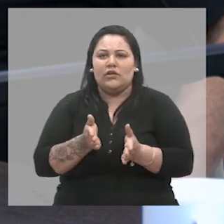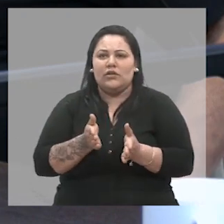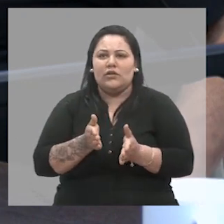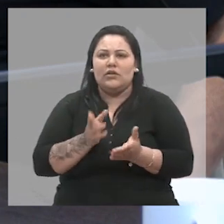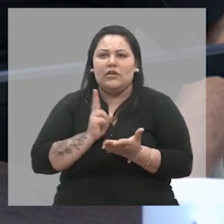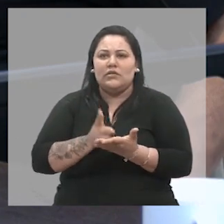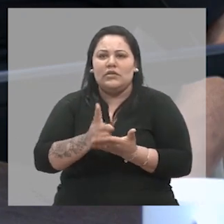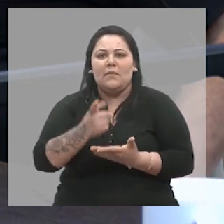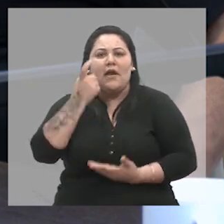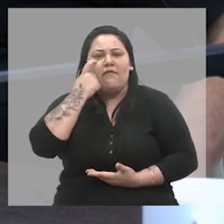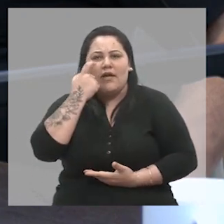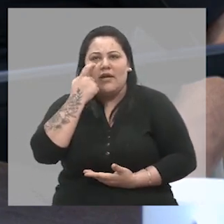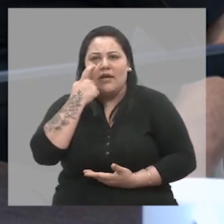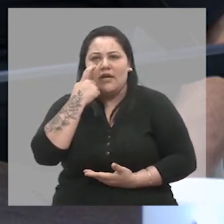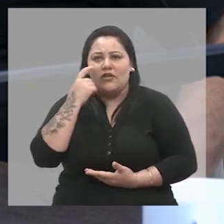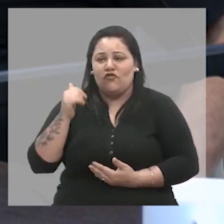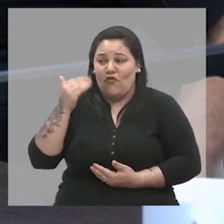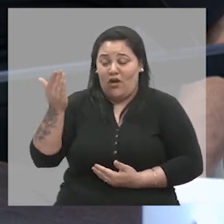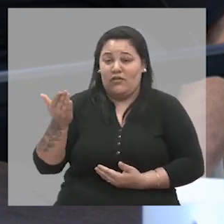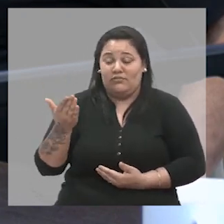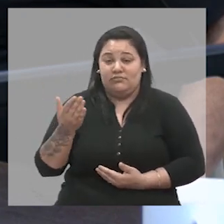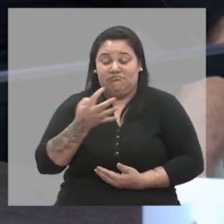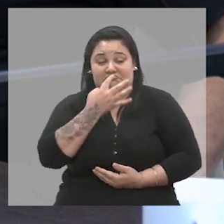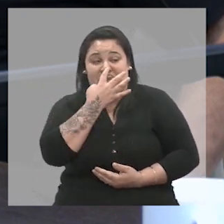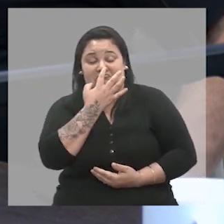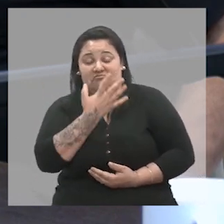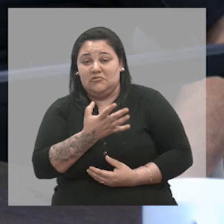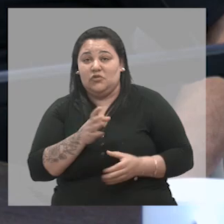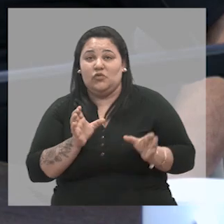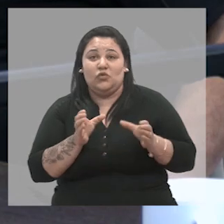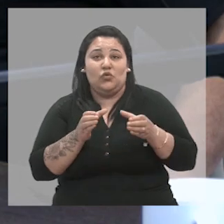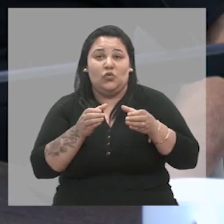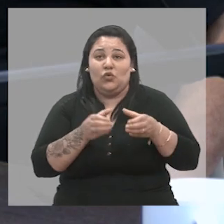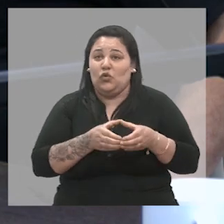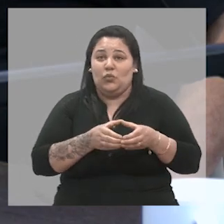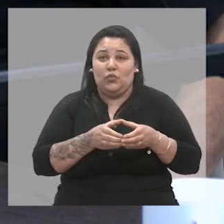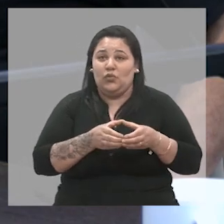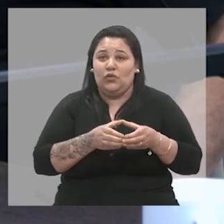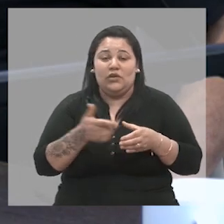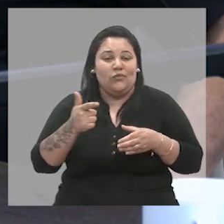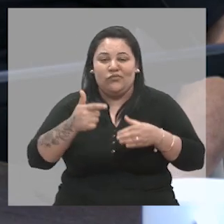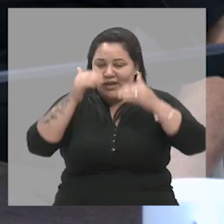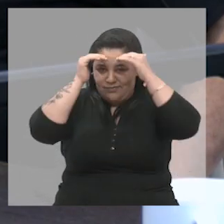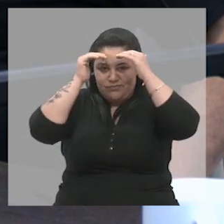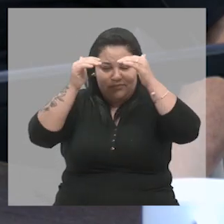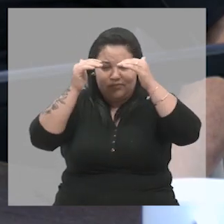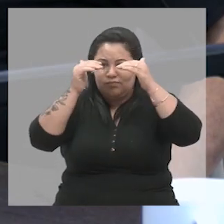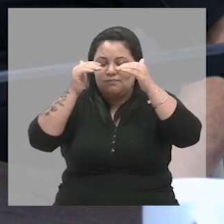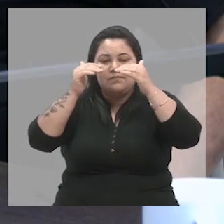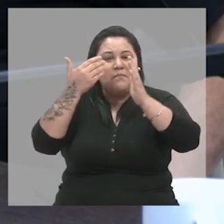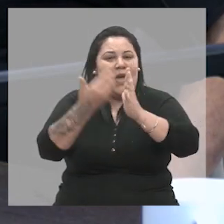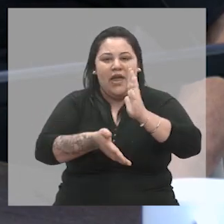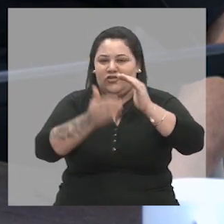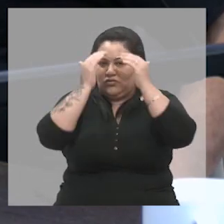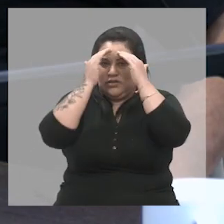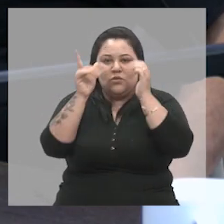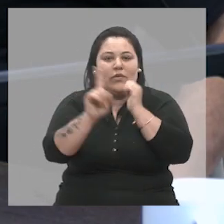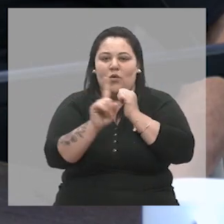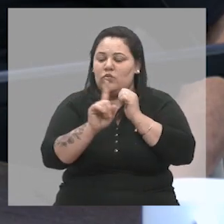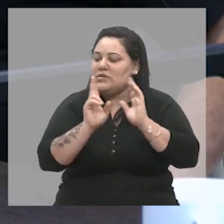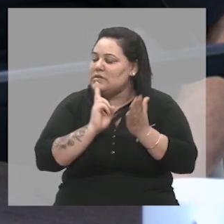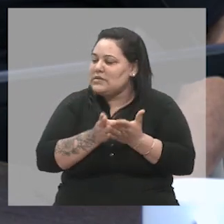e a gente sempre vendo de fora, assim, é uma equipe que nunca foi uma equipe de faltar com respeito com os outros, sabe? Sempre foi uma equipe